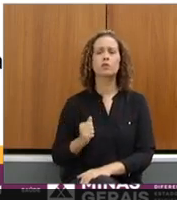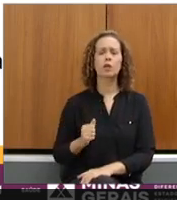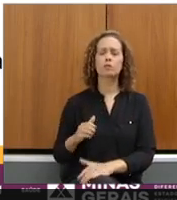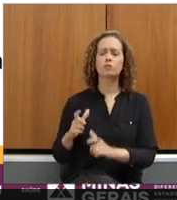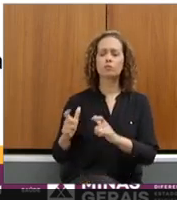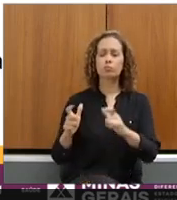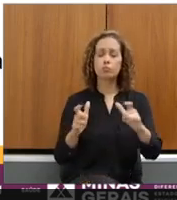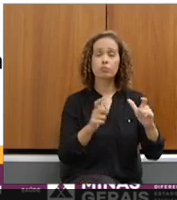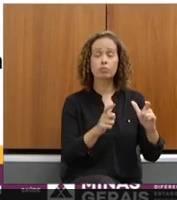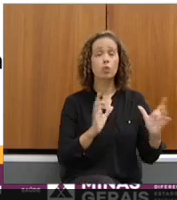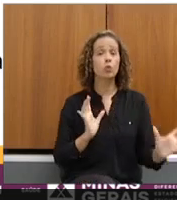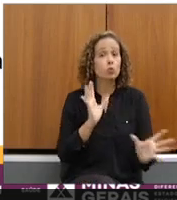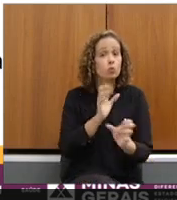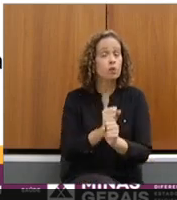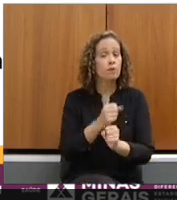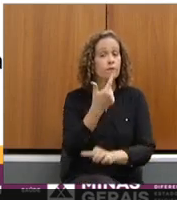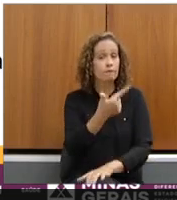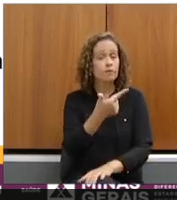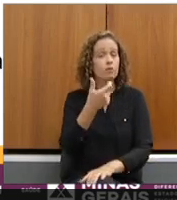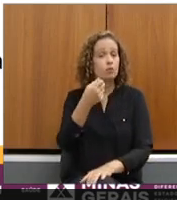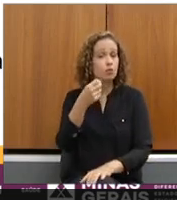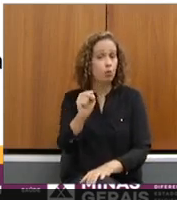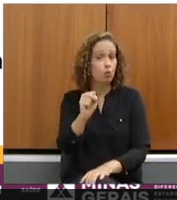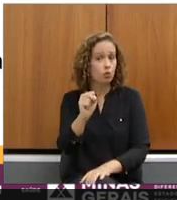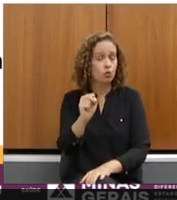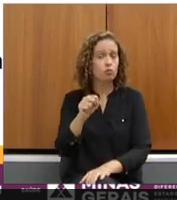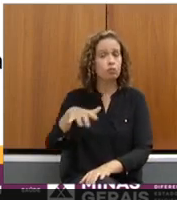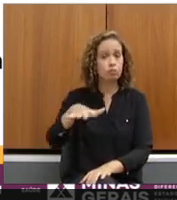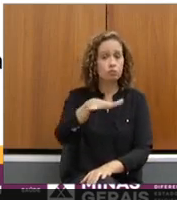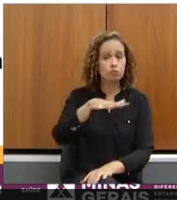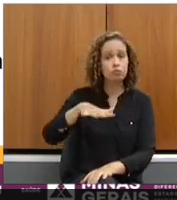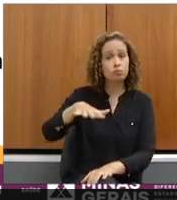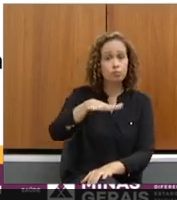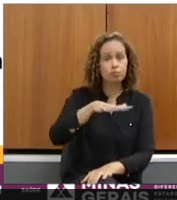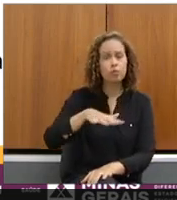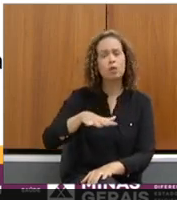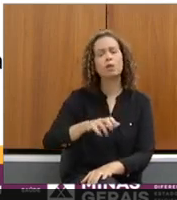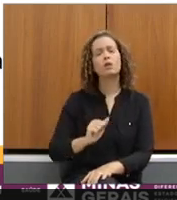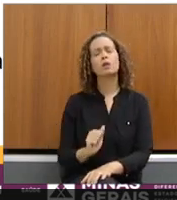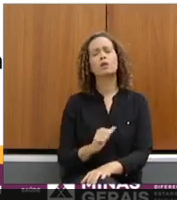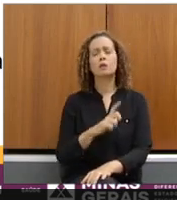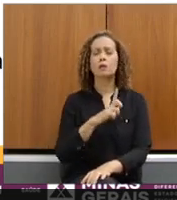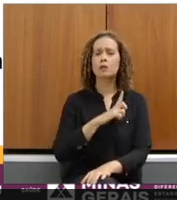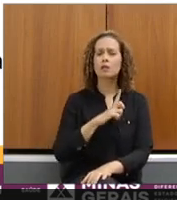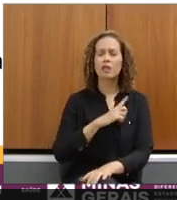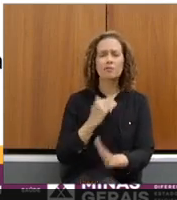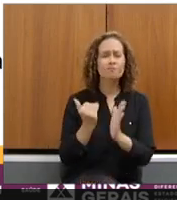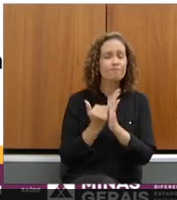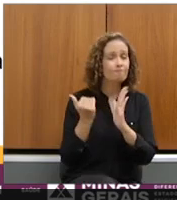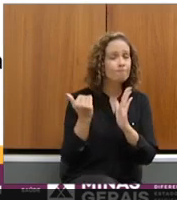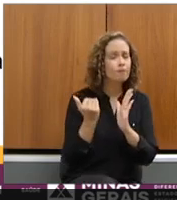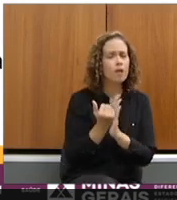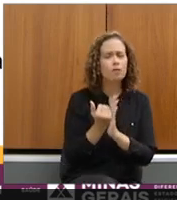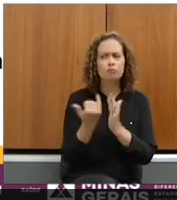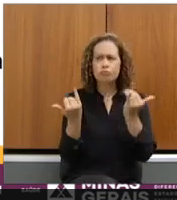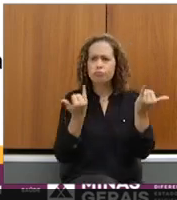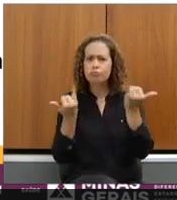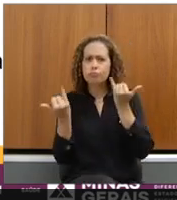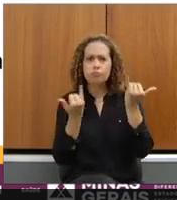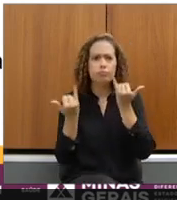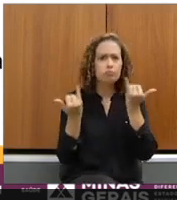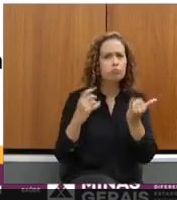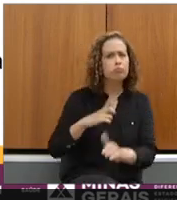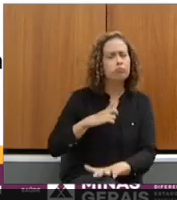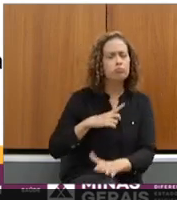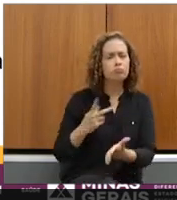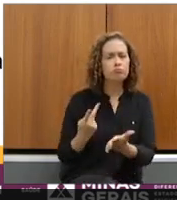da terra que são 28 regionais E com isso ter o máximo de celeridade nas reações que nós precisamos ter a essa epidemia